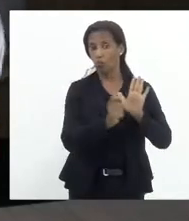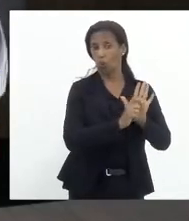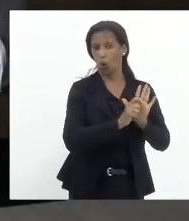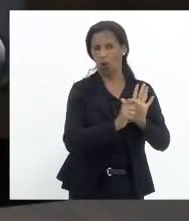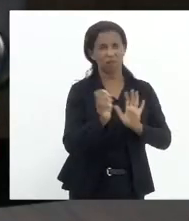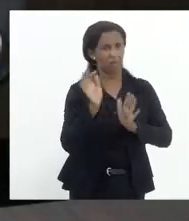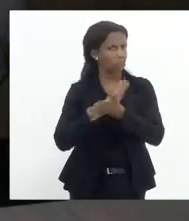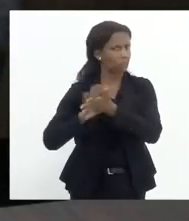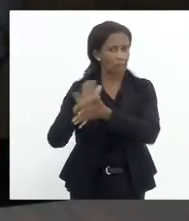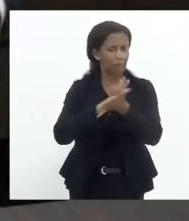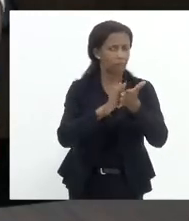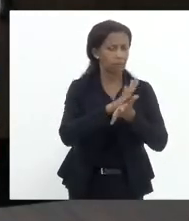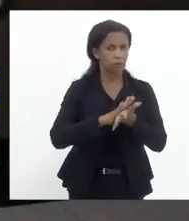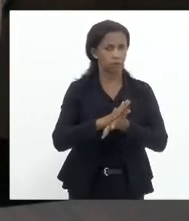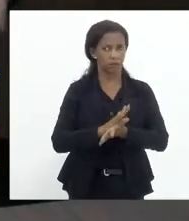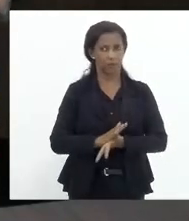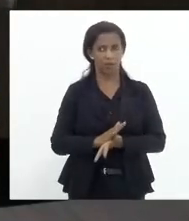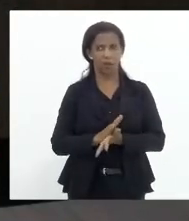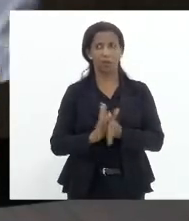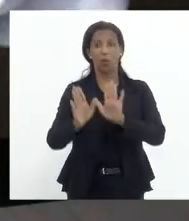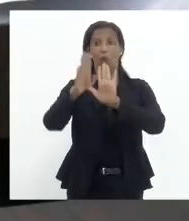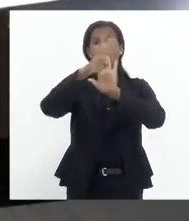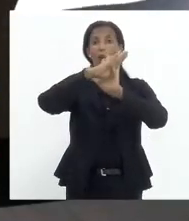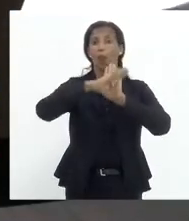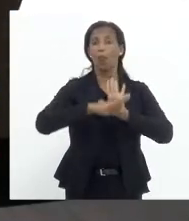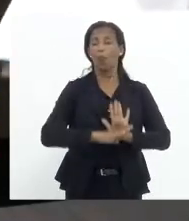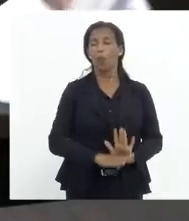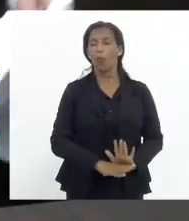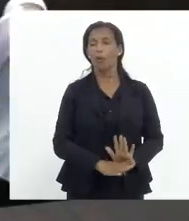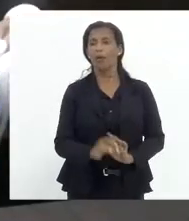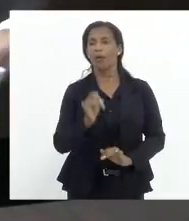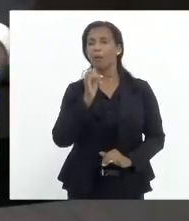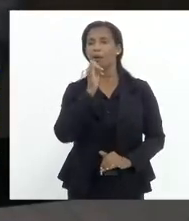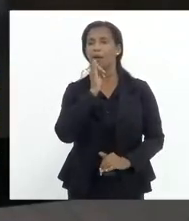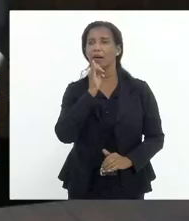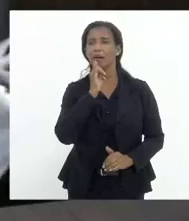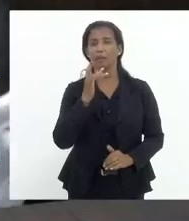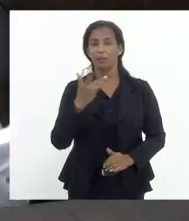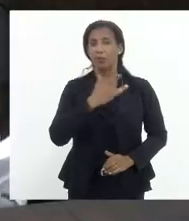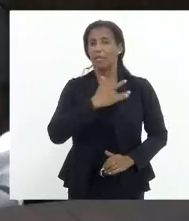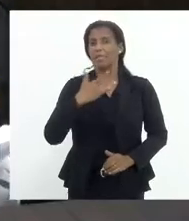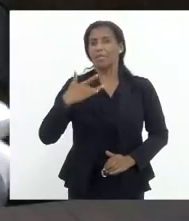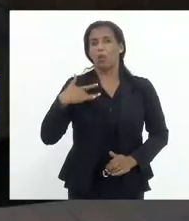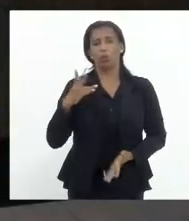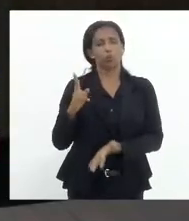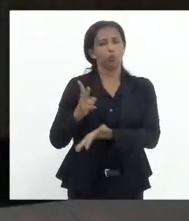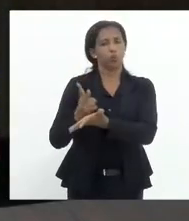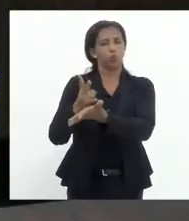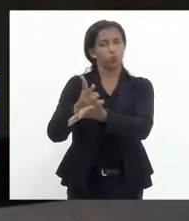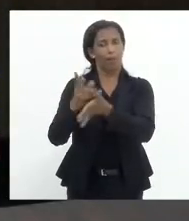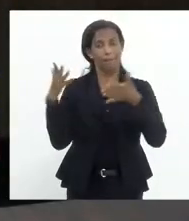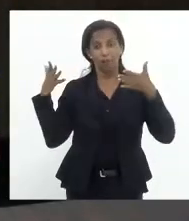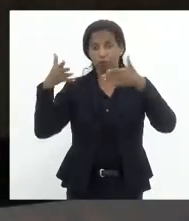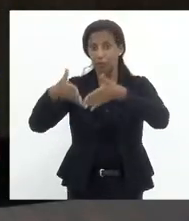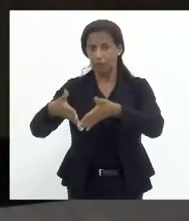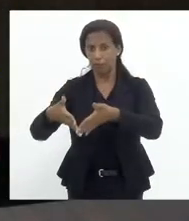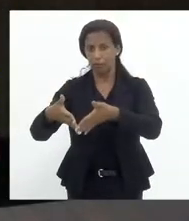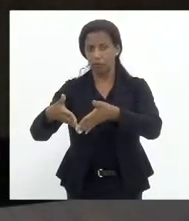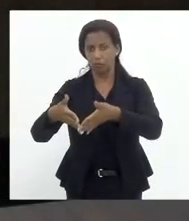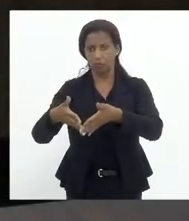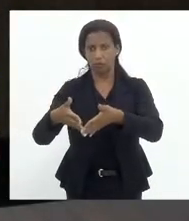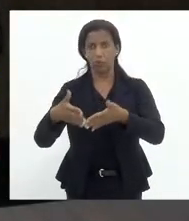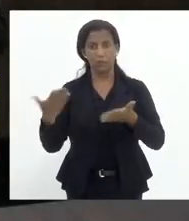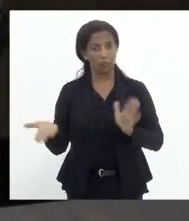programa de direção não programa de saúde com Tina é específico então